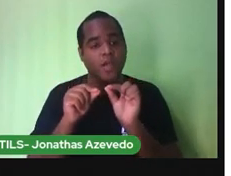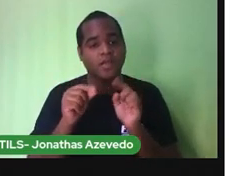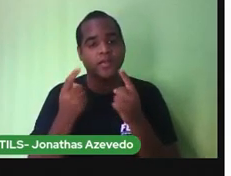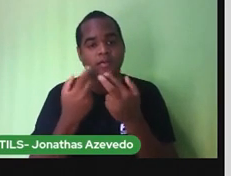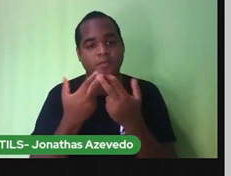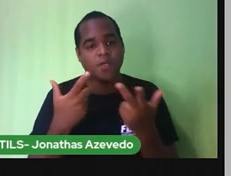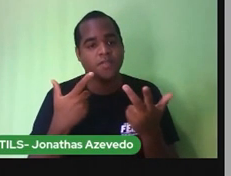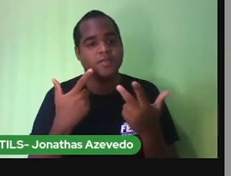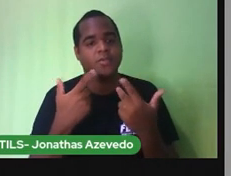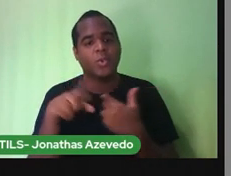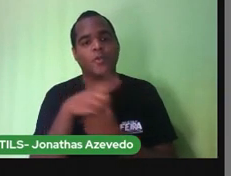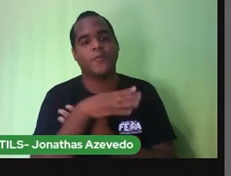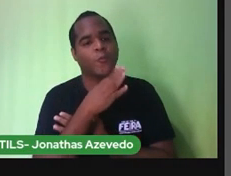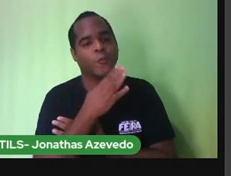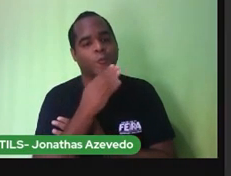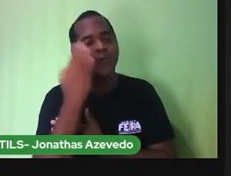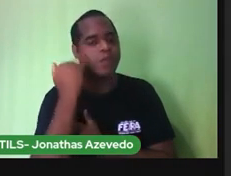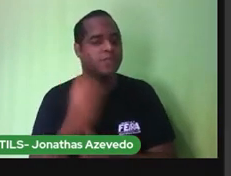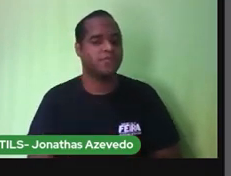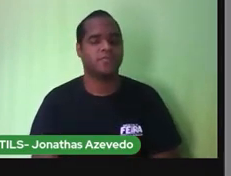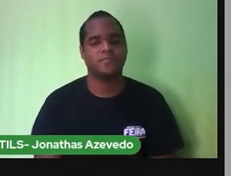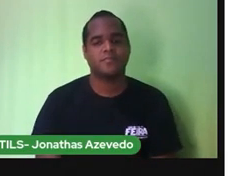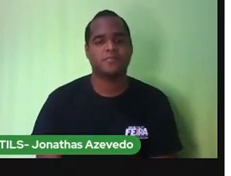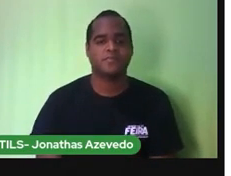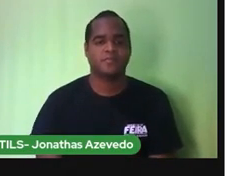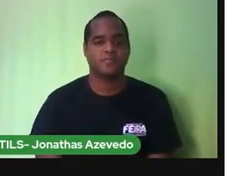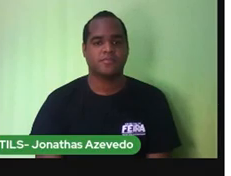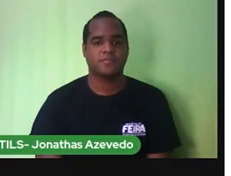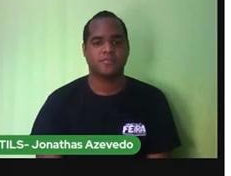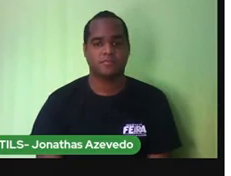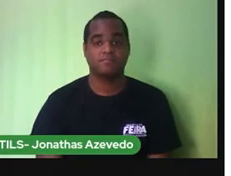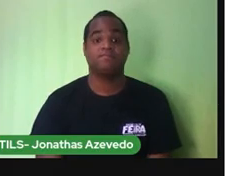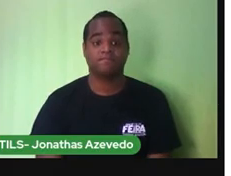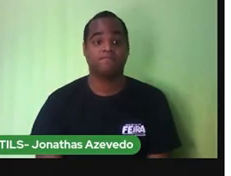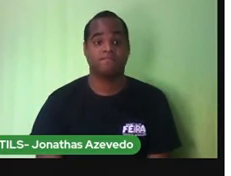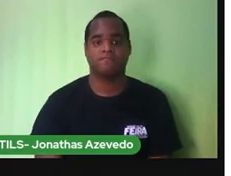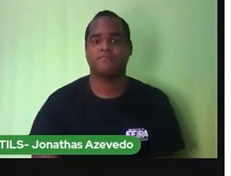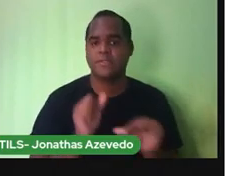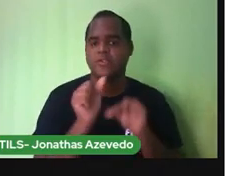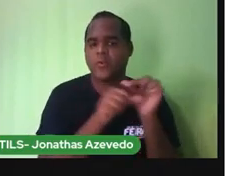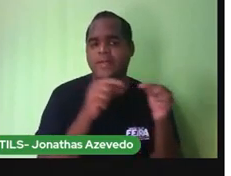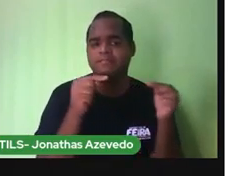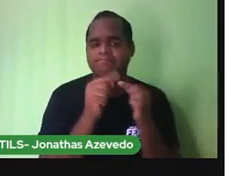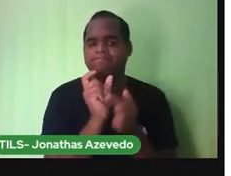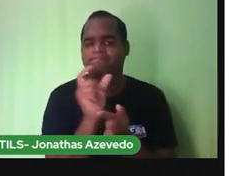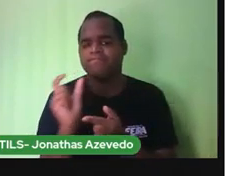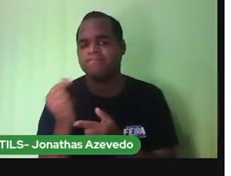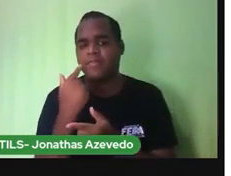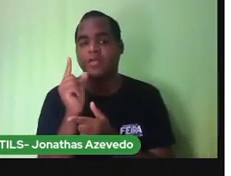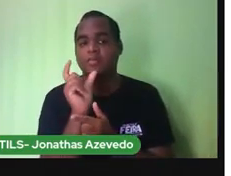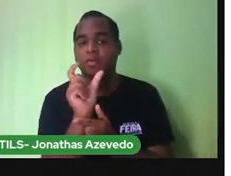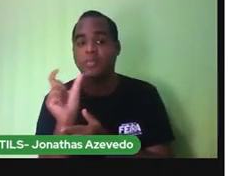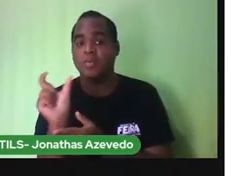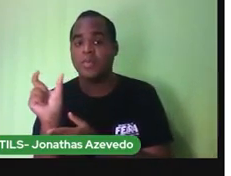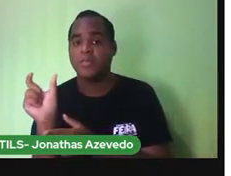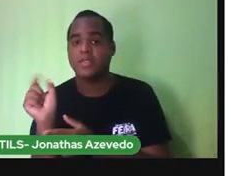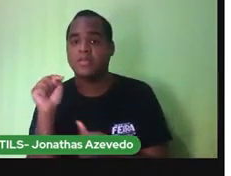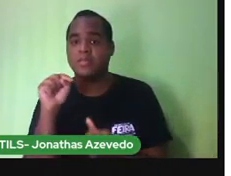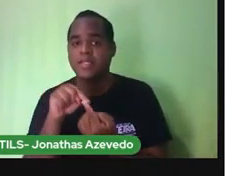texto e agora nós vamos escrever a palavra